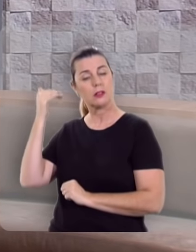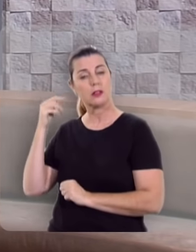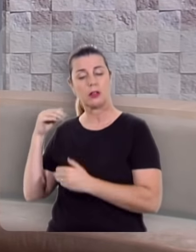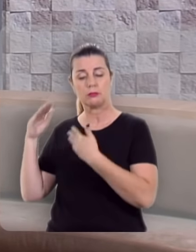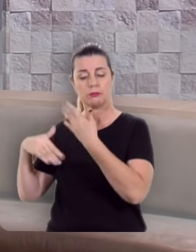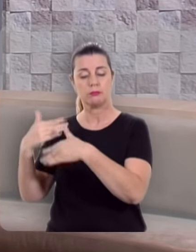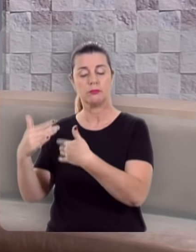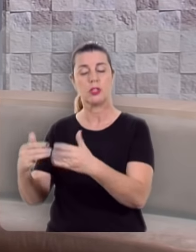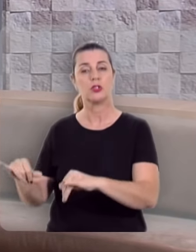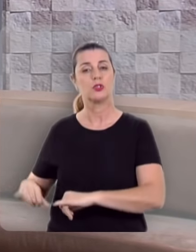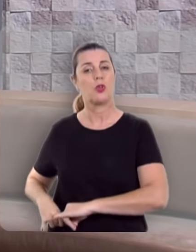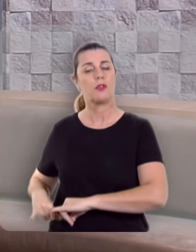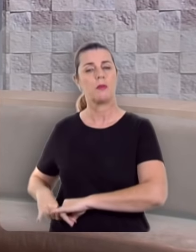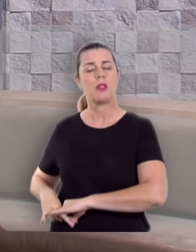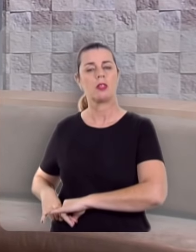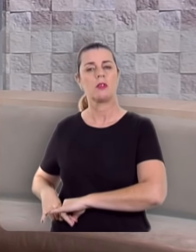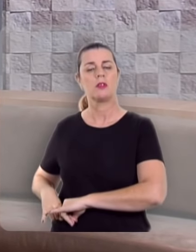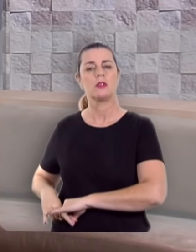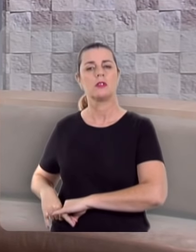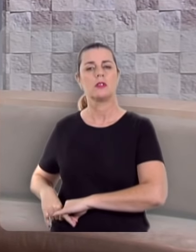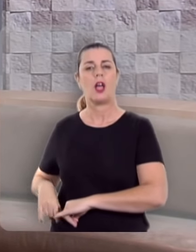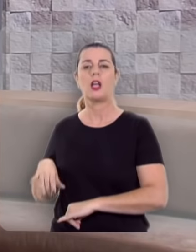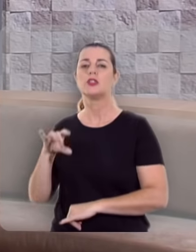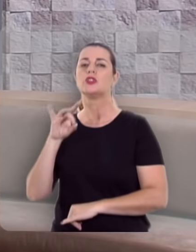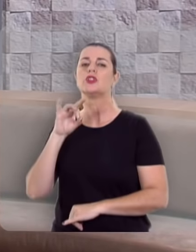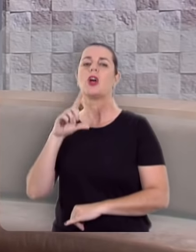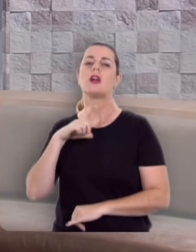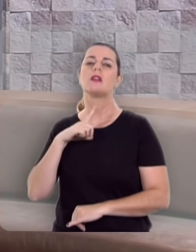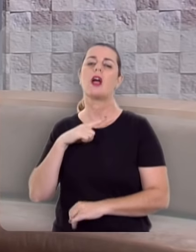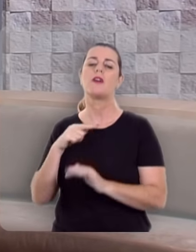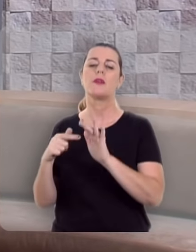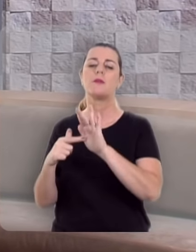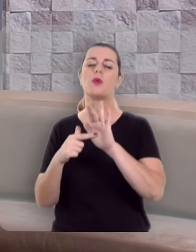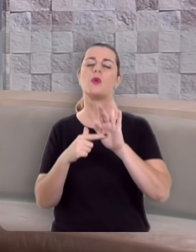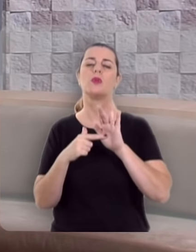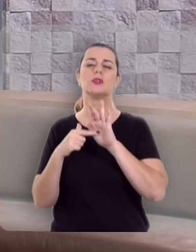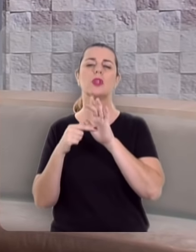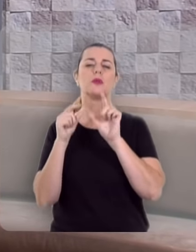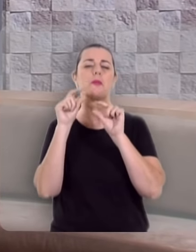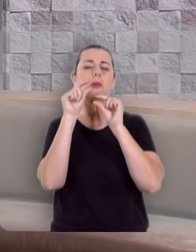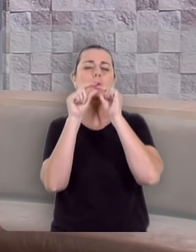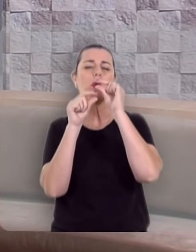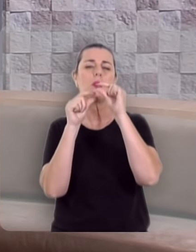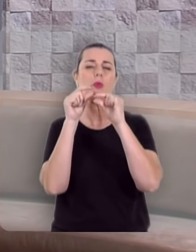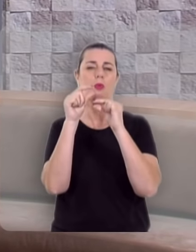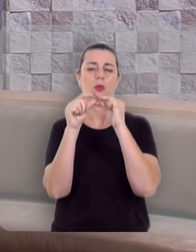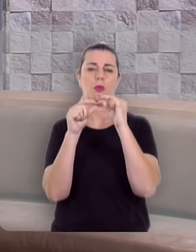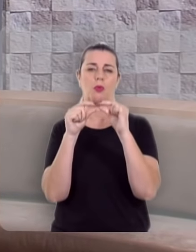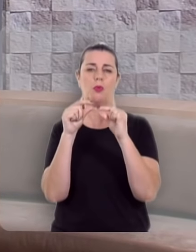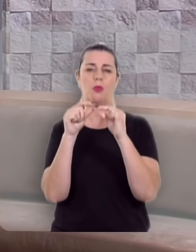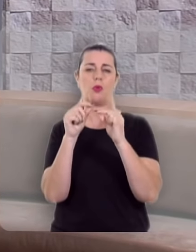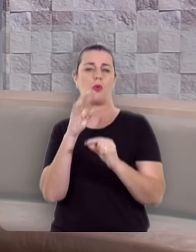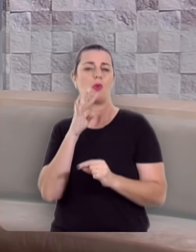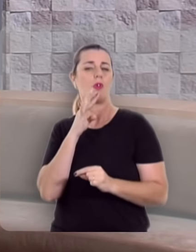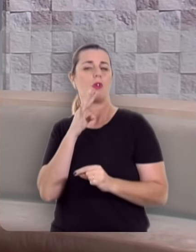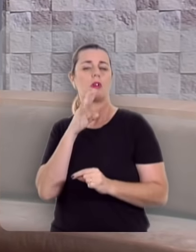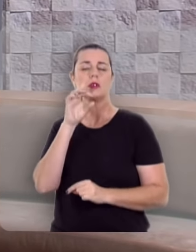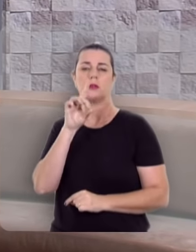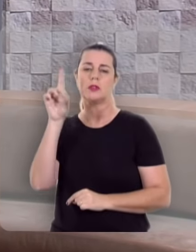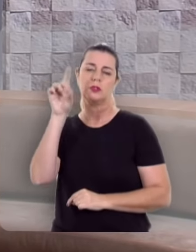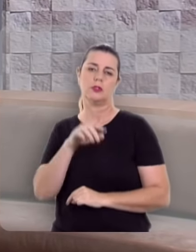Jó compreendeu que, por mais profunda que tinha sido a sua experiência com Deus lá atrás e ao longo do seu